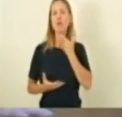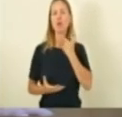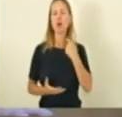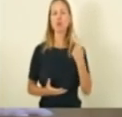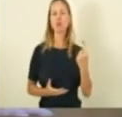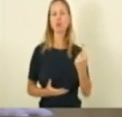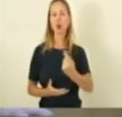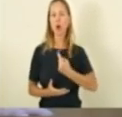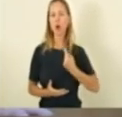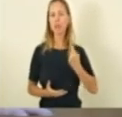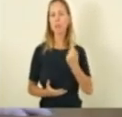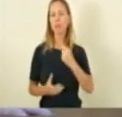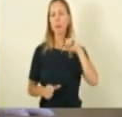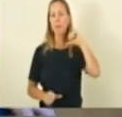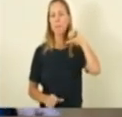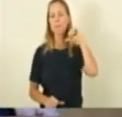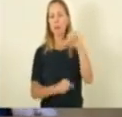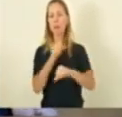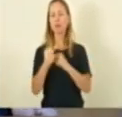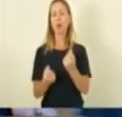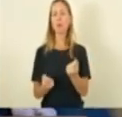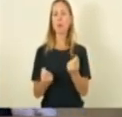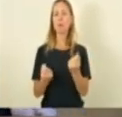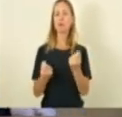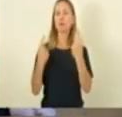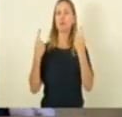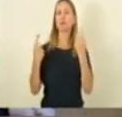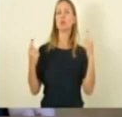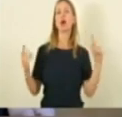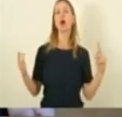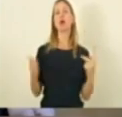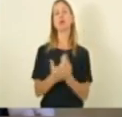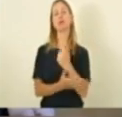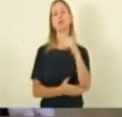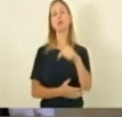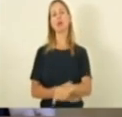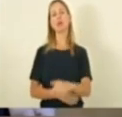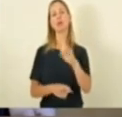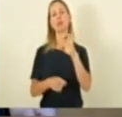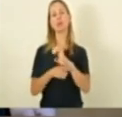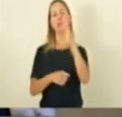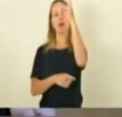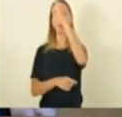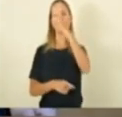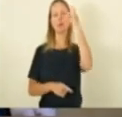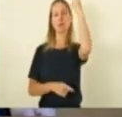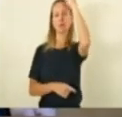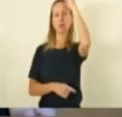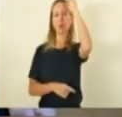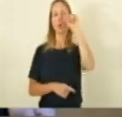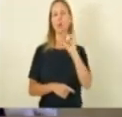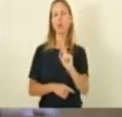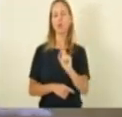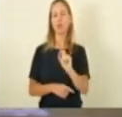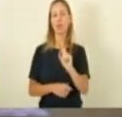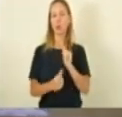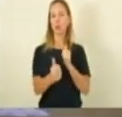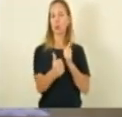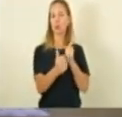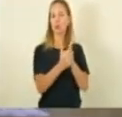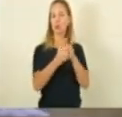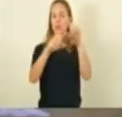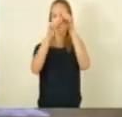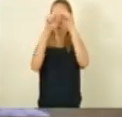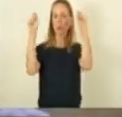para reverter um absurdo que ocorreu aqui no Estado durante 10 anos, com o aval do Tribunal de Contas e